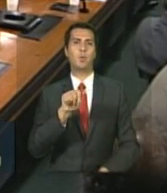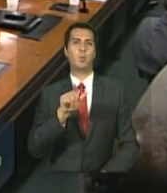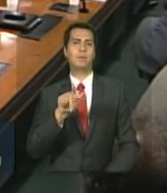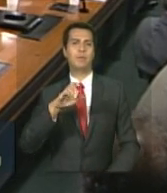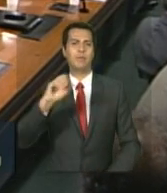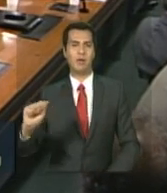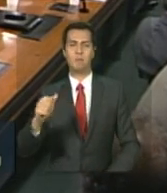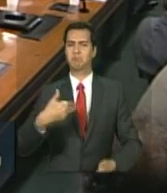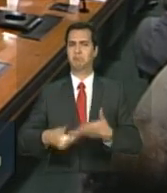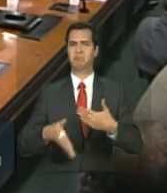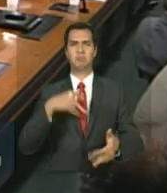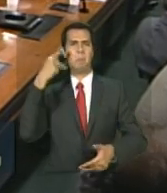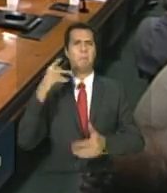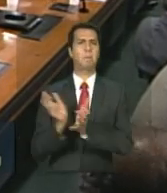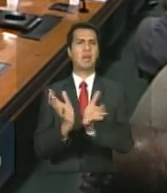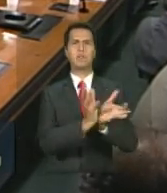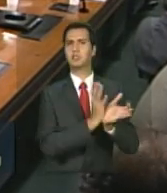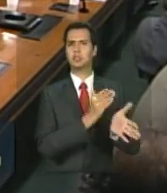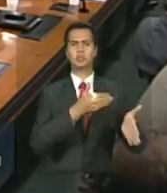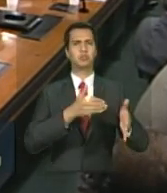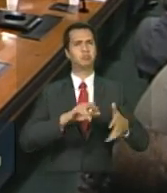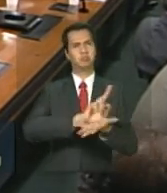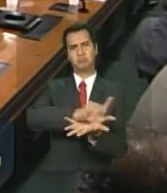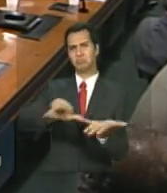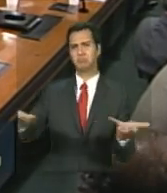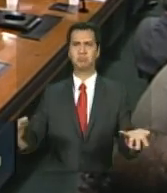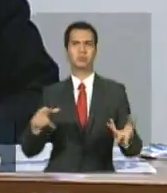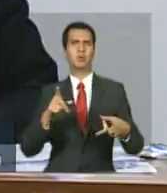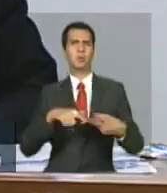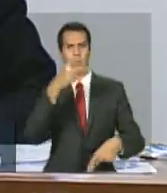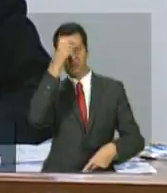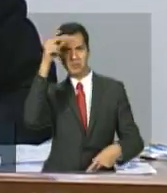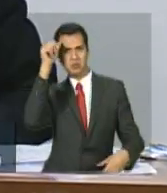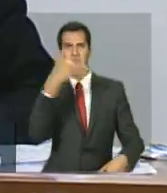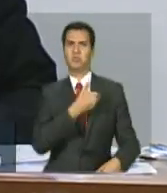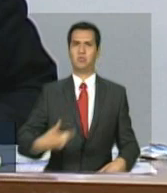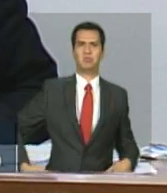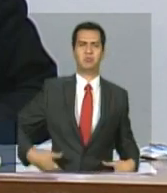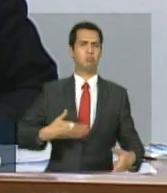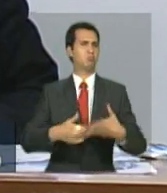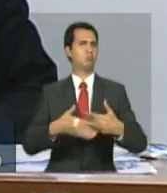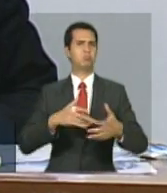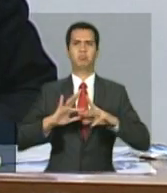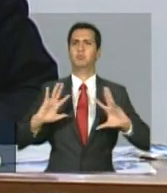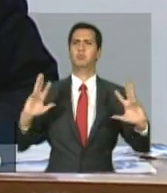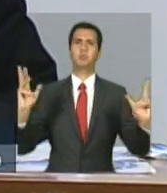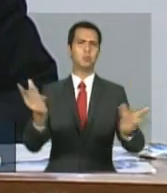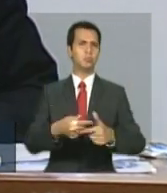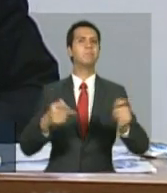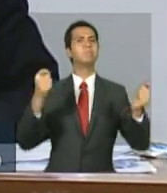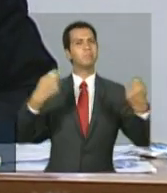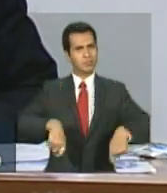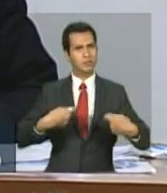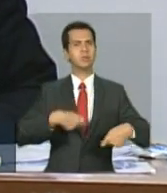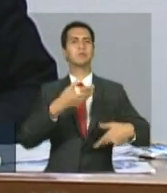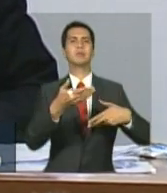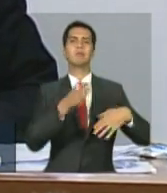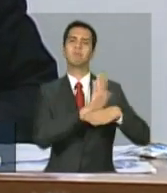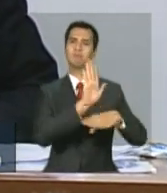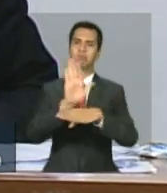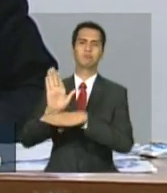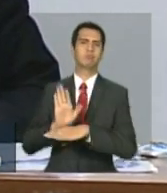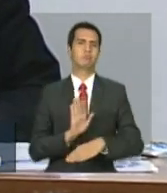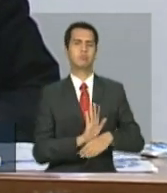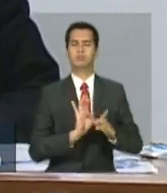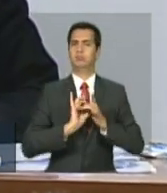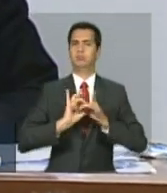independente de quem seja o dirigente de uma prefeitura, de um estado, e creio que isso, esse é o trabalho que nós procuramos realizar ao longo